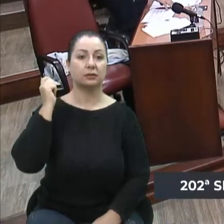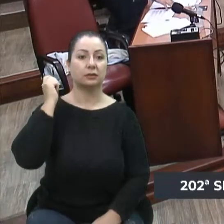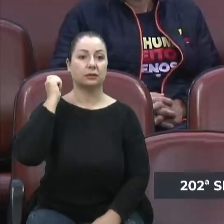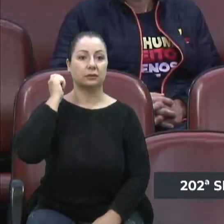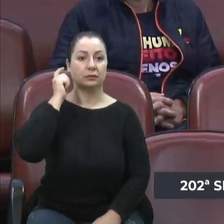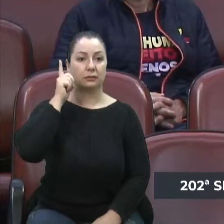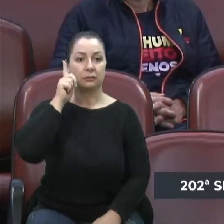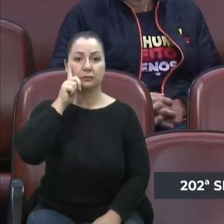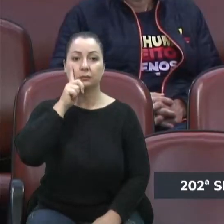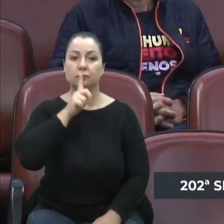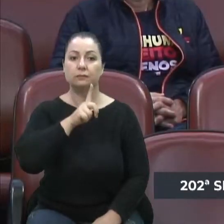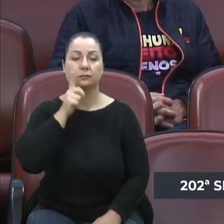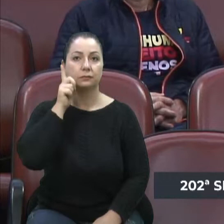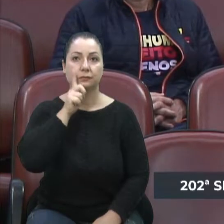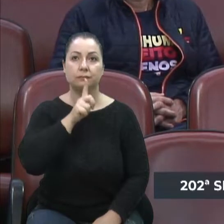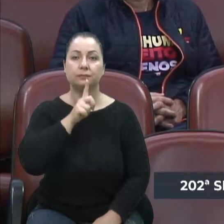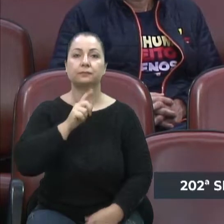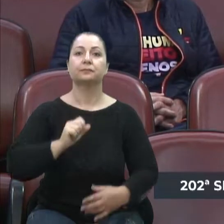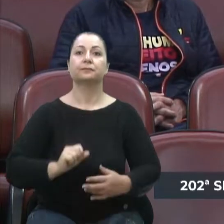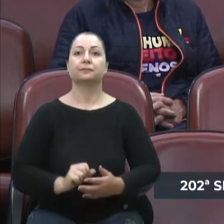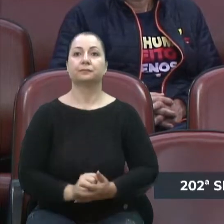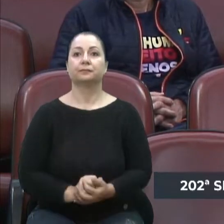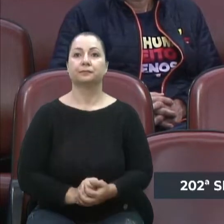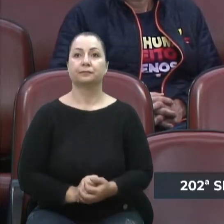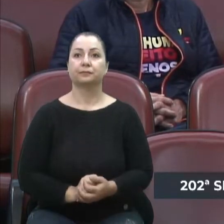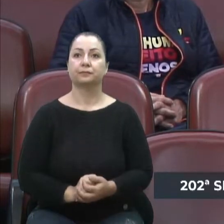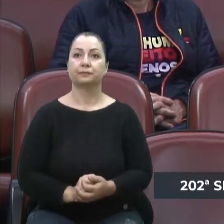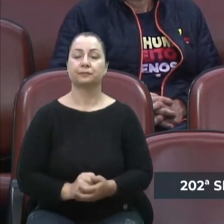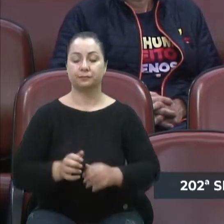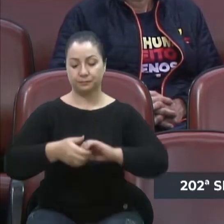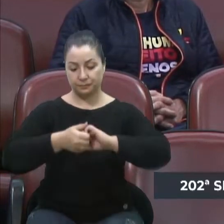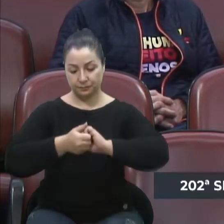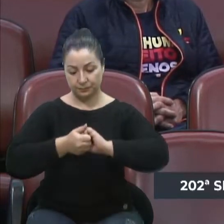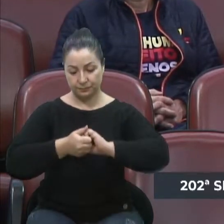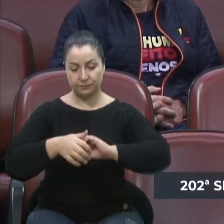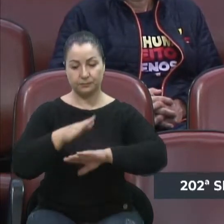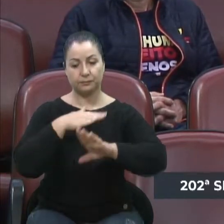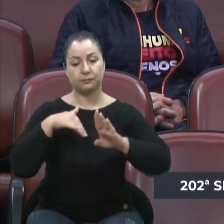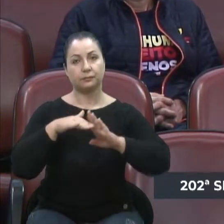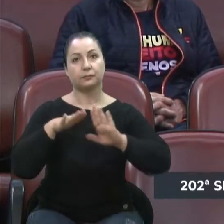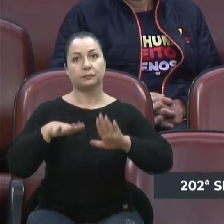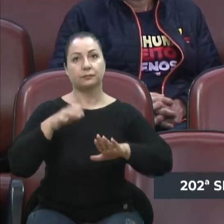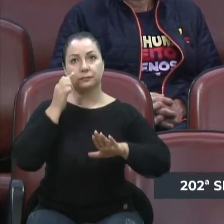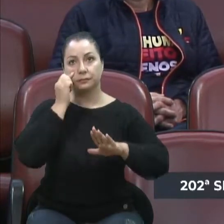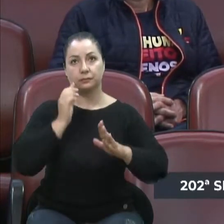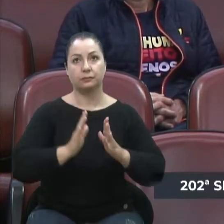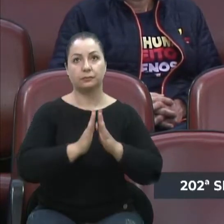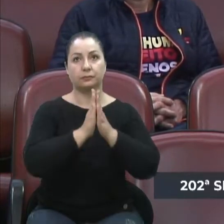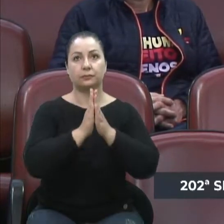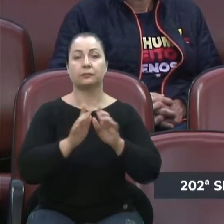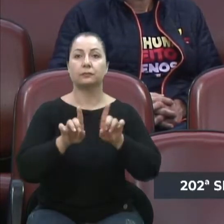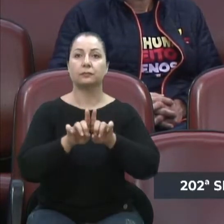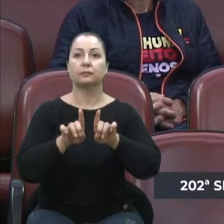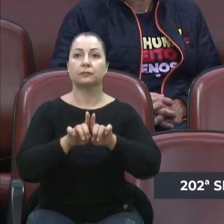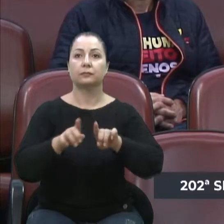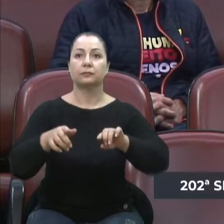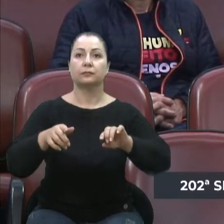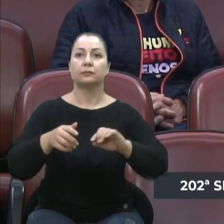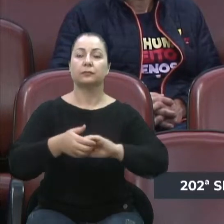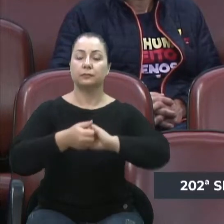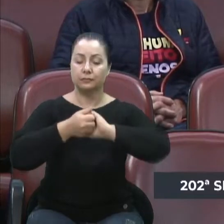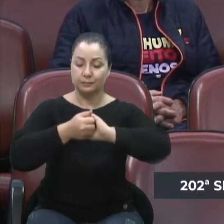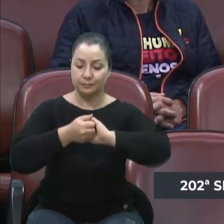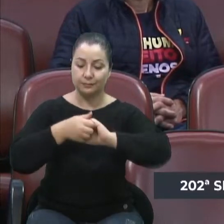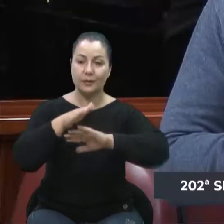presidente Silvana Piroli, e de forma especial saudar a todos os